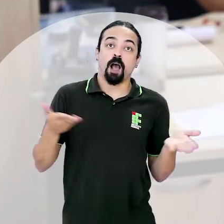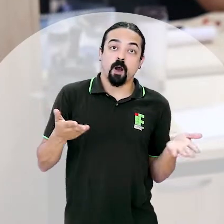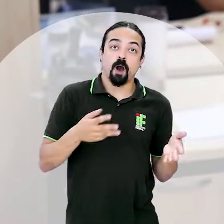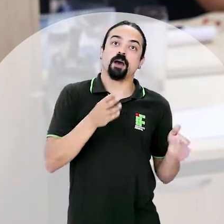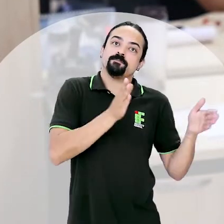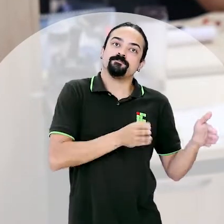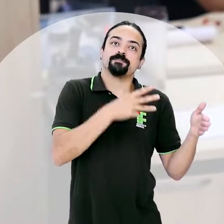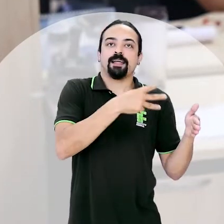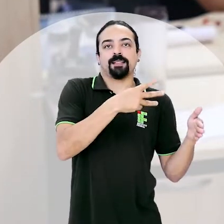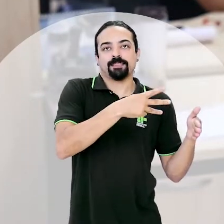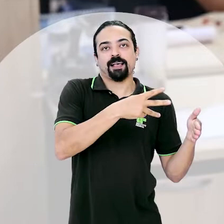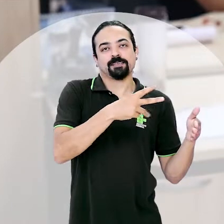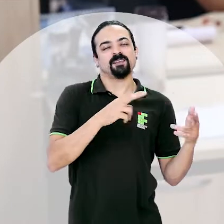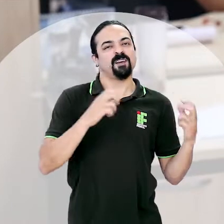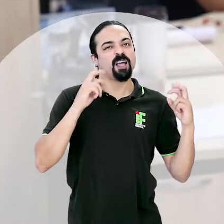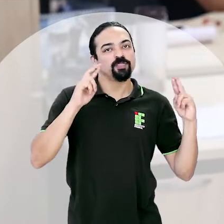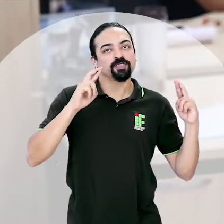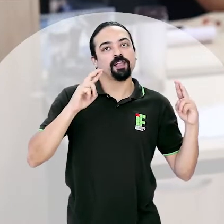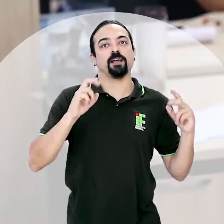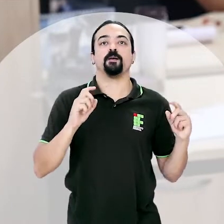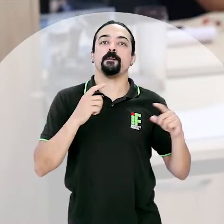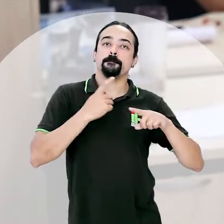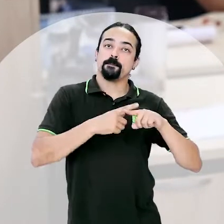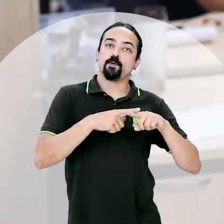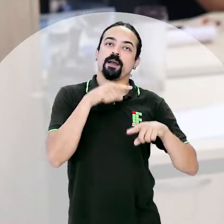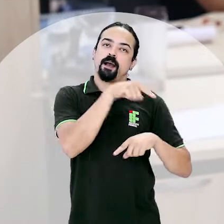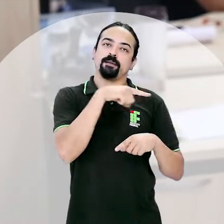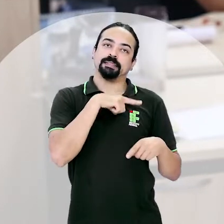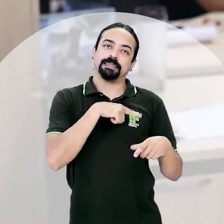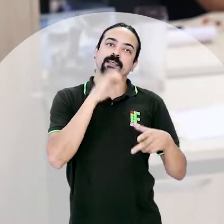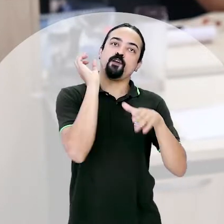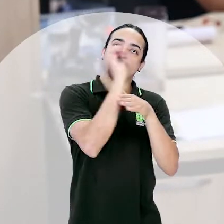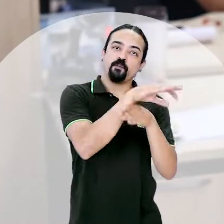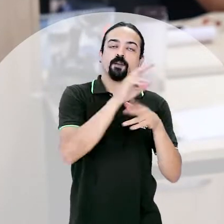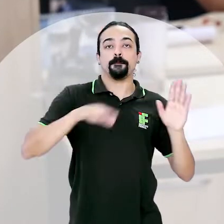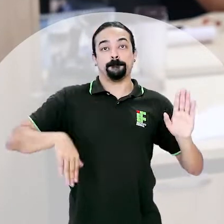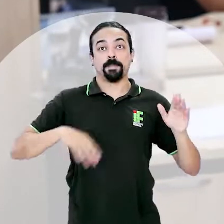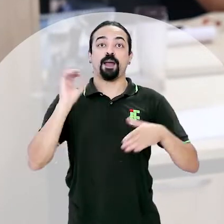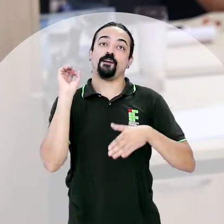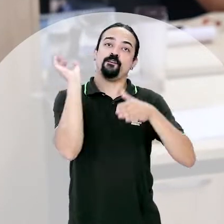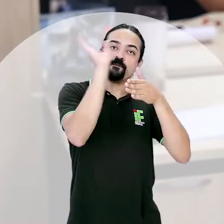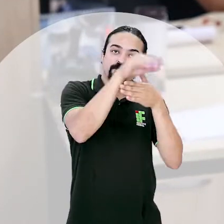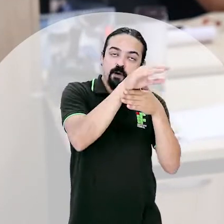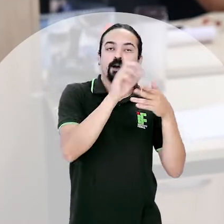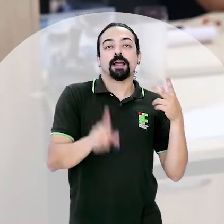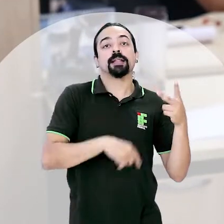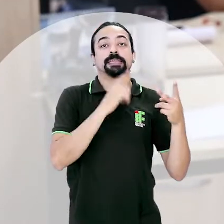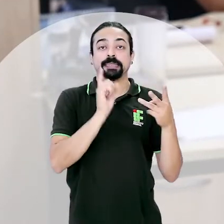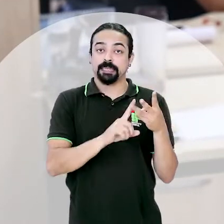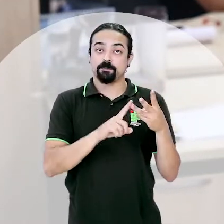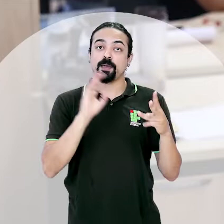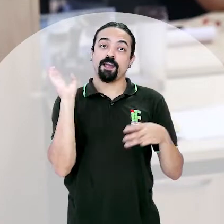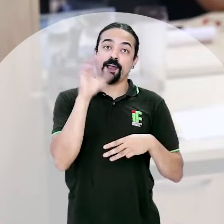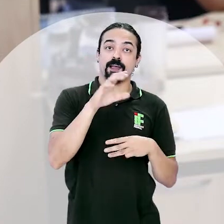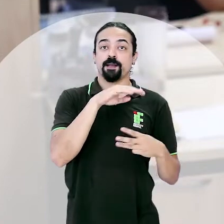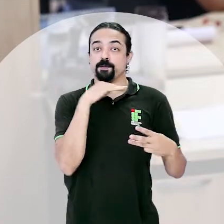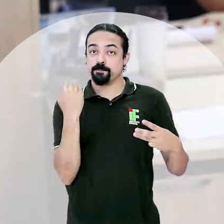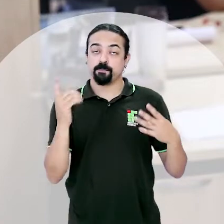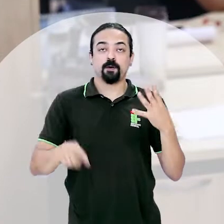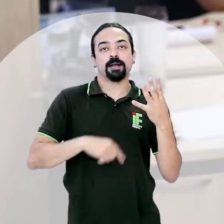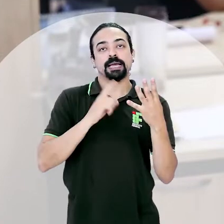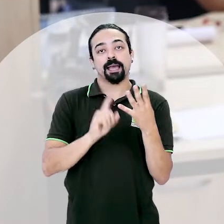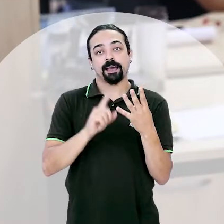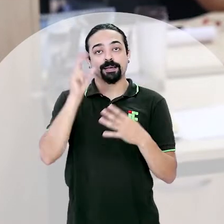com as disputas nessa fase que inclui as modalidades de voleibol vôlei de praia handebol e xadrez